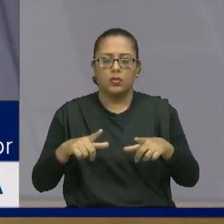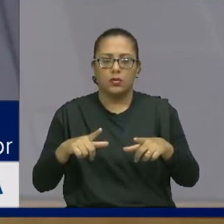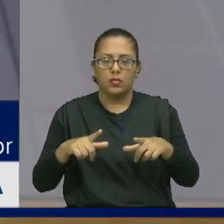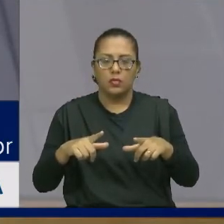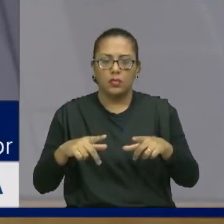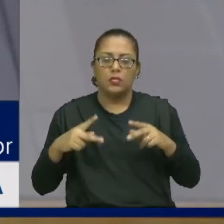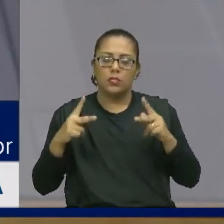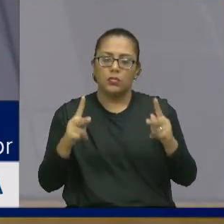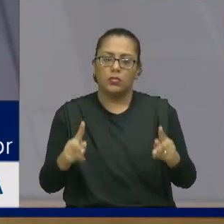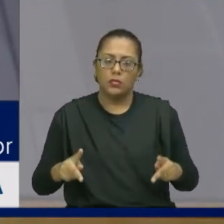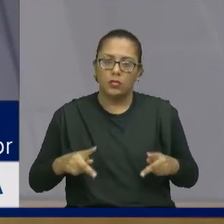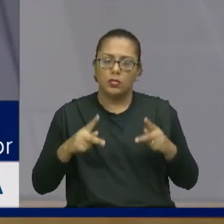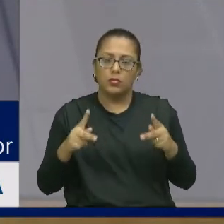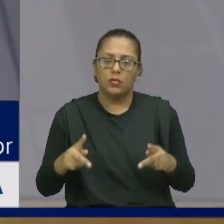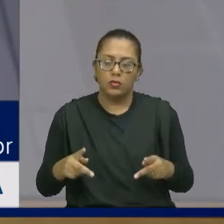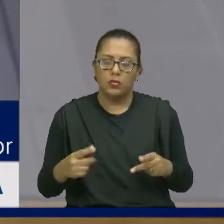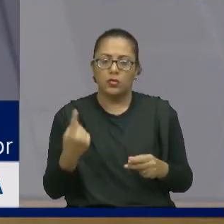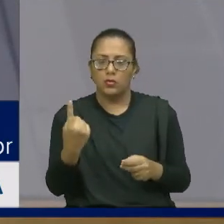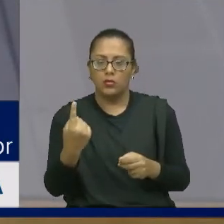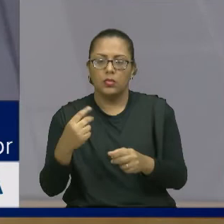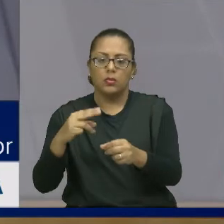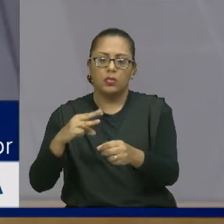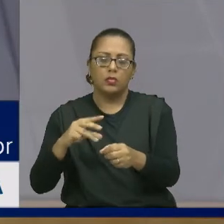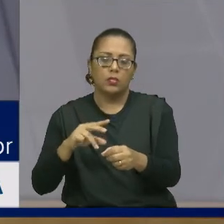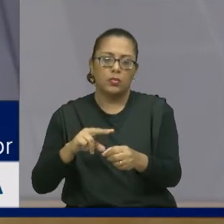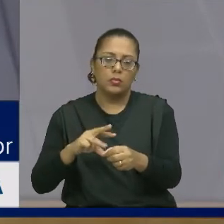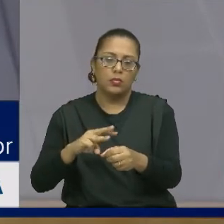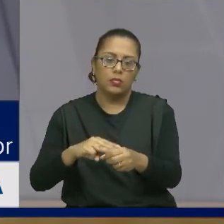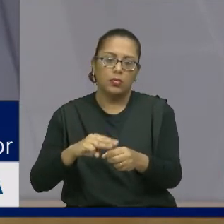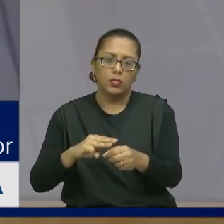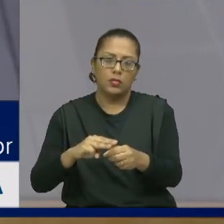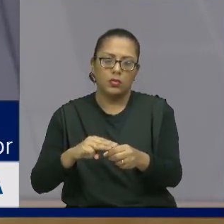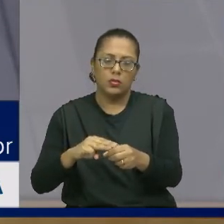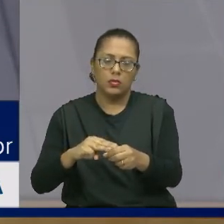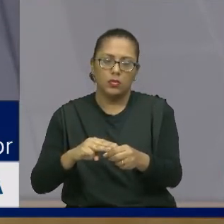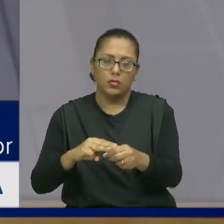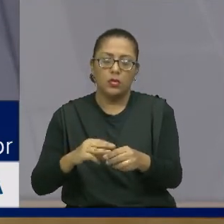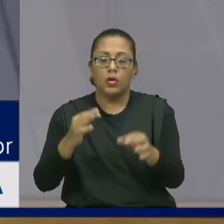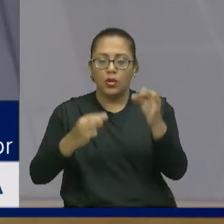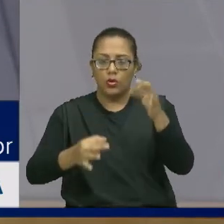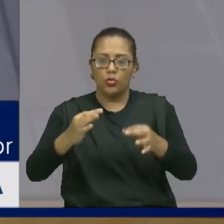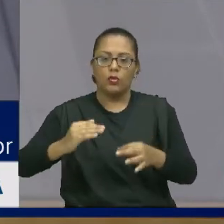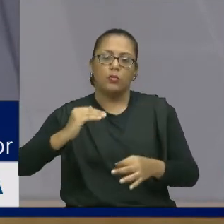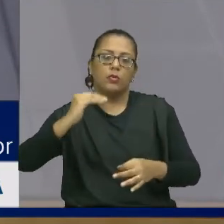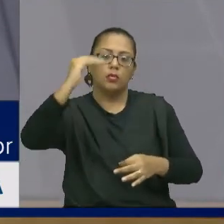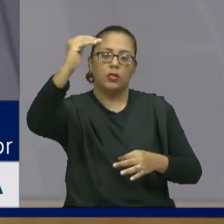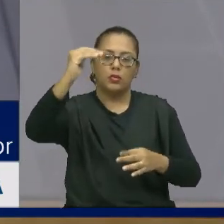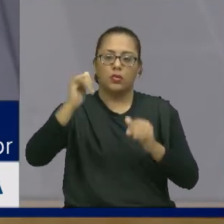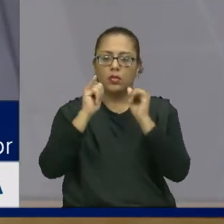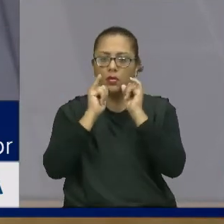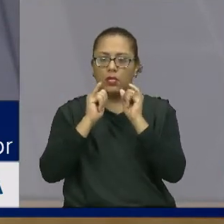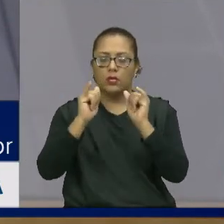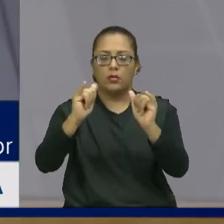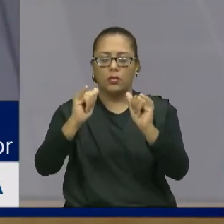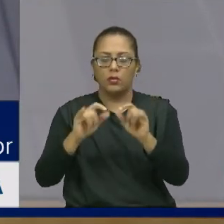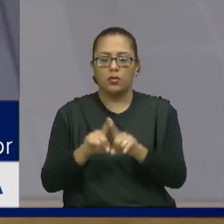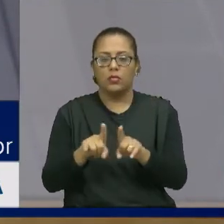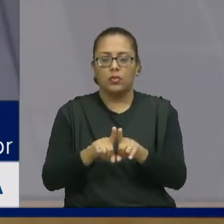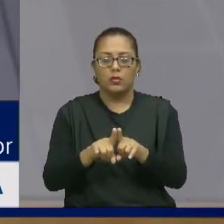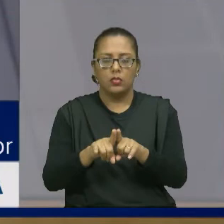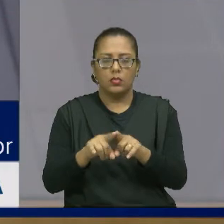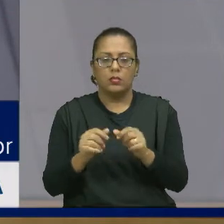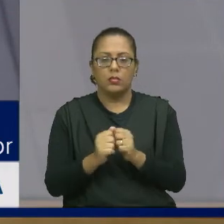municipal ocupante do cargo de procurador ou de auditor fiscal tributário.